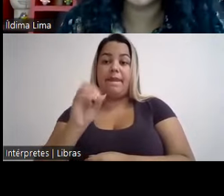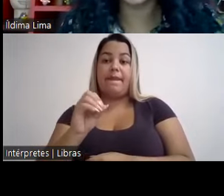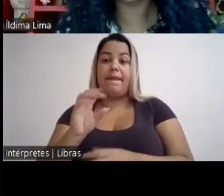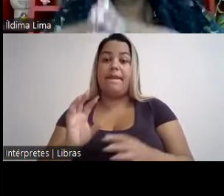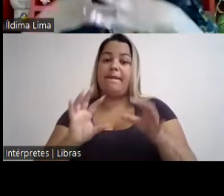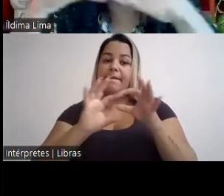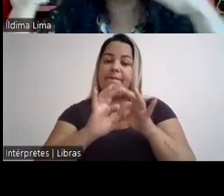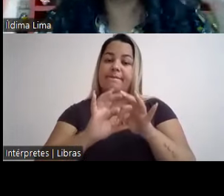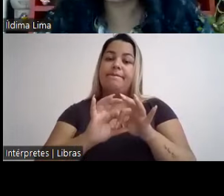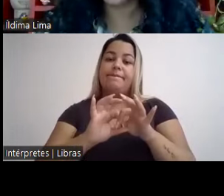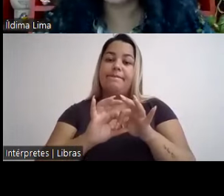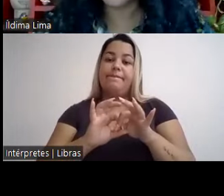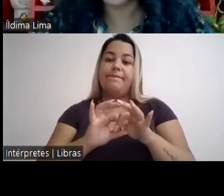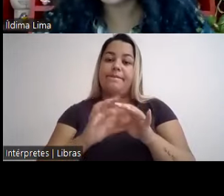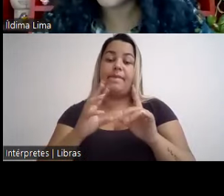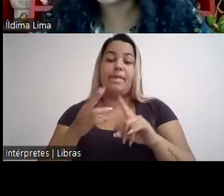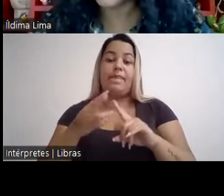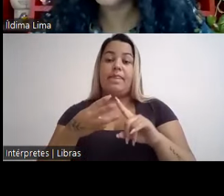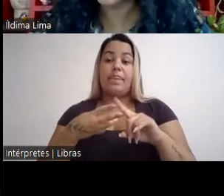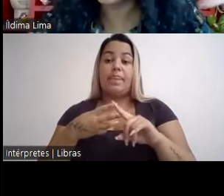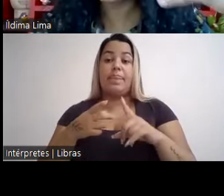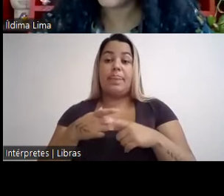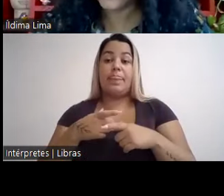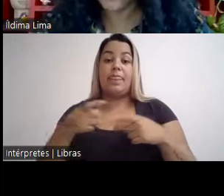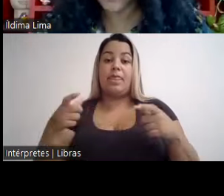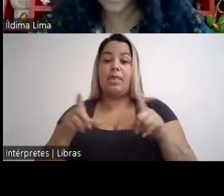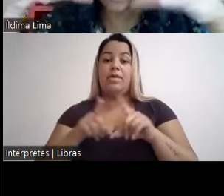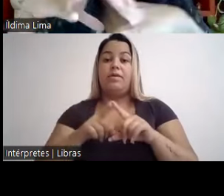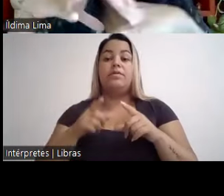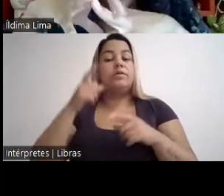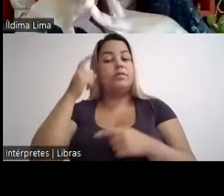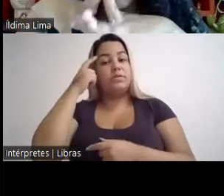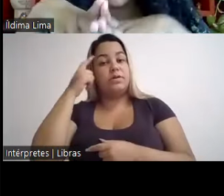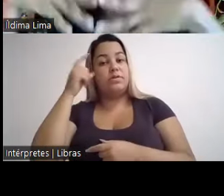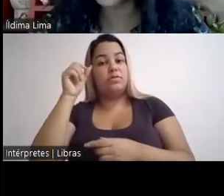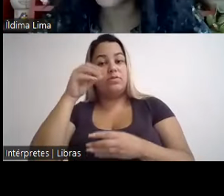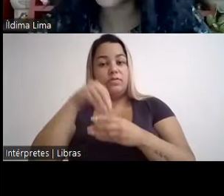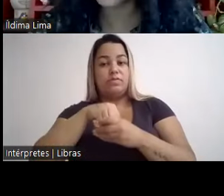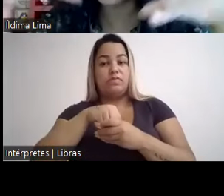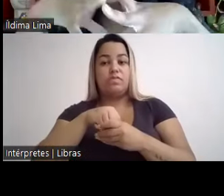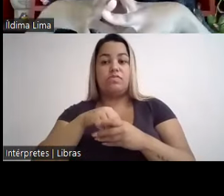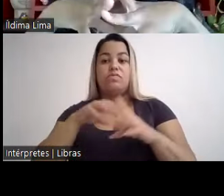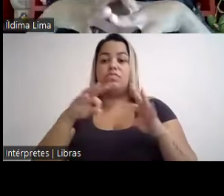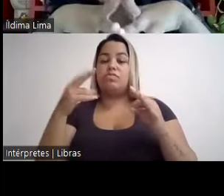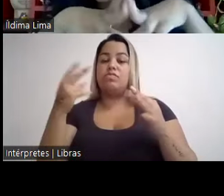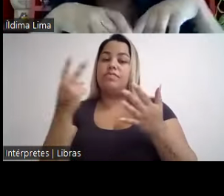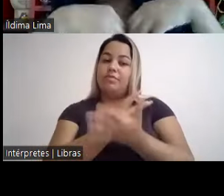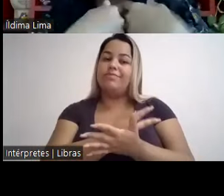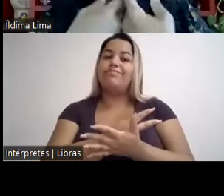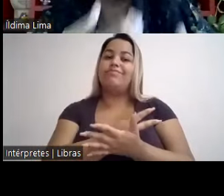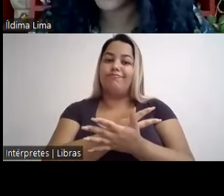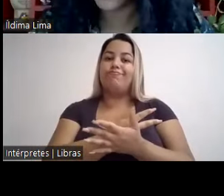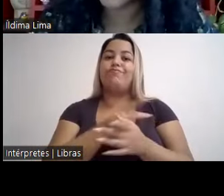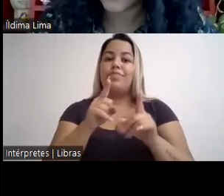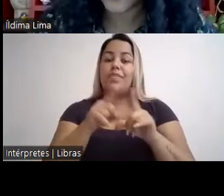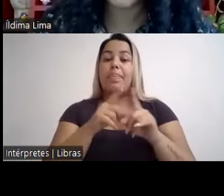que é o campo da abstração, é a ideia, é onde tudo surge, né, mas é um processo muito